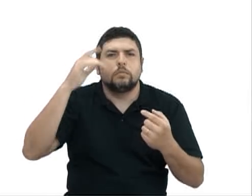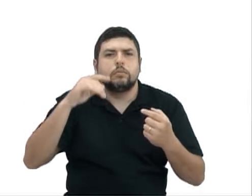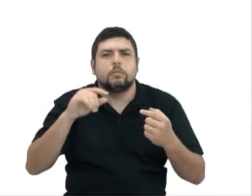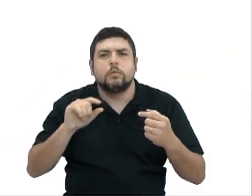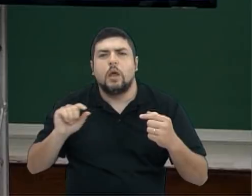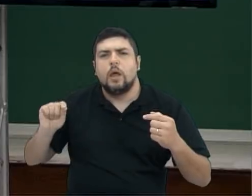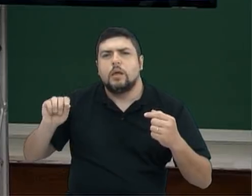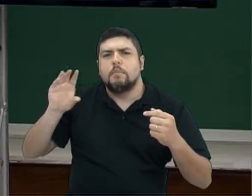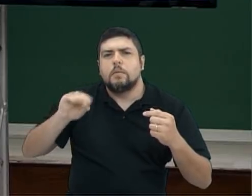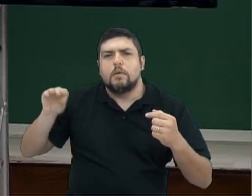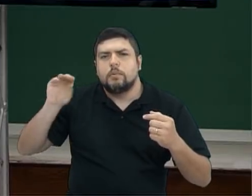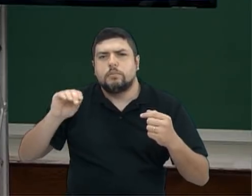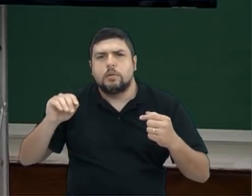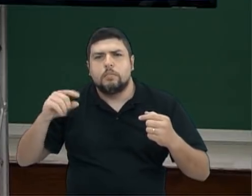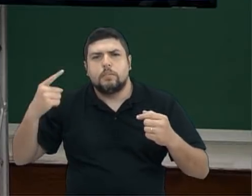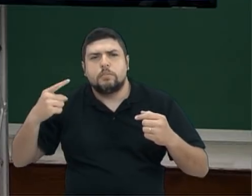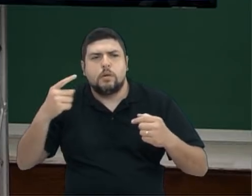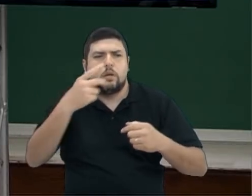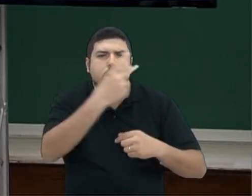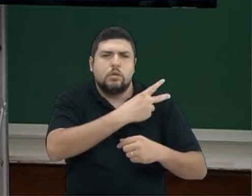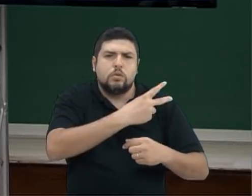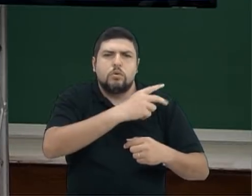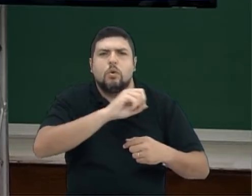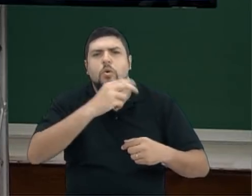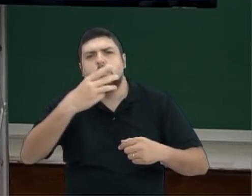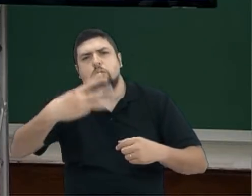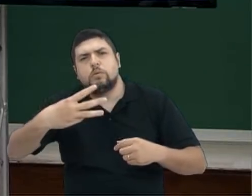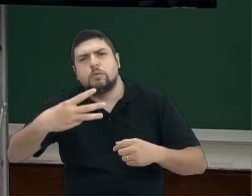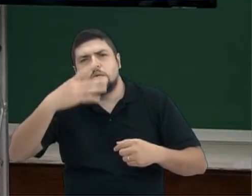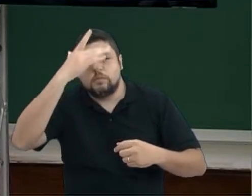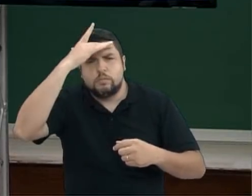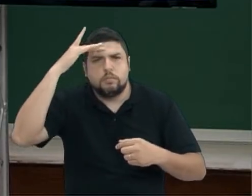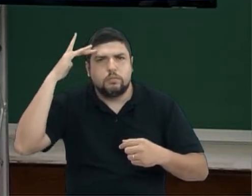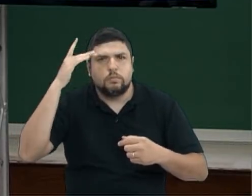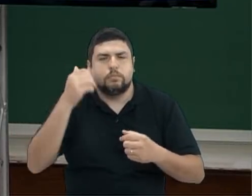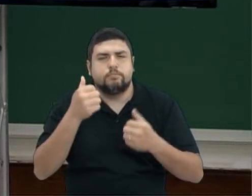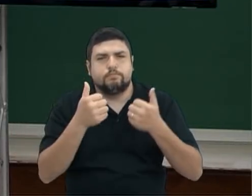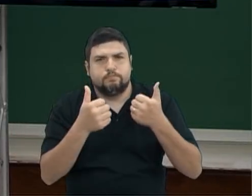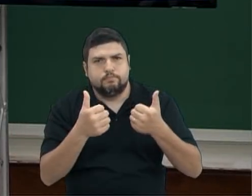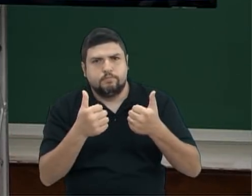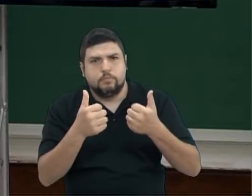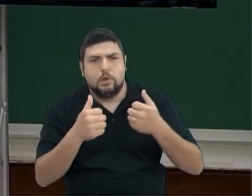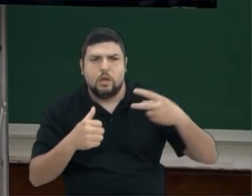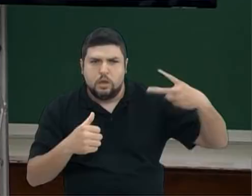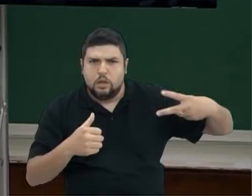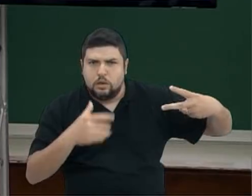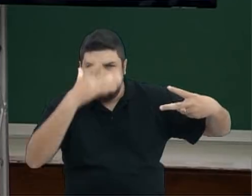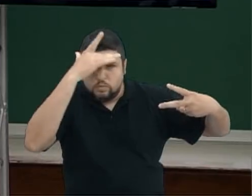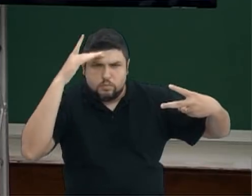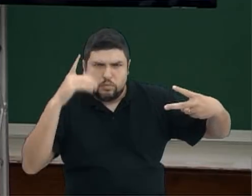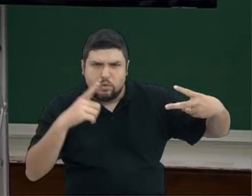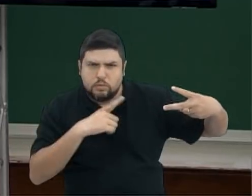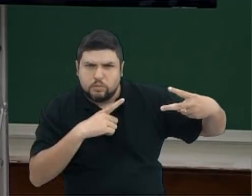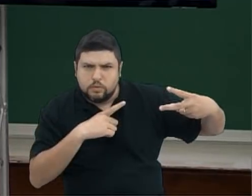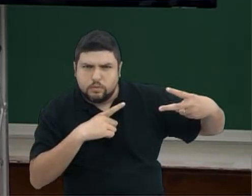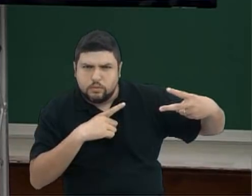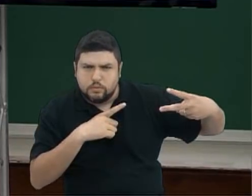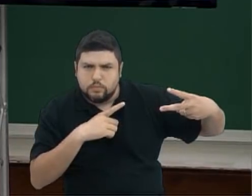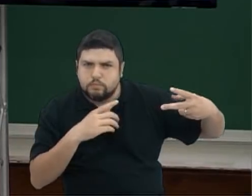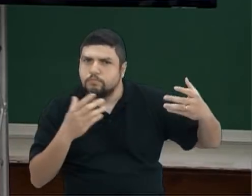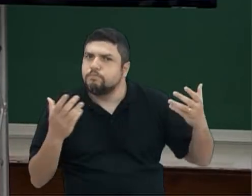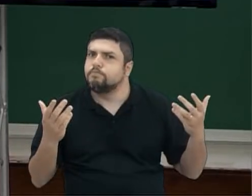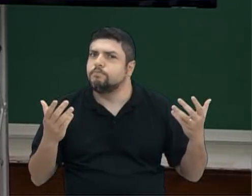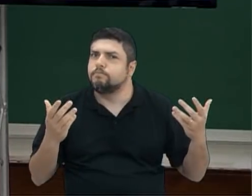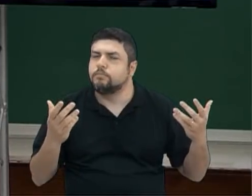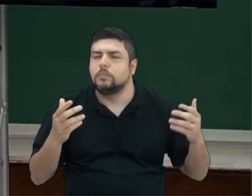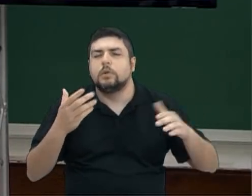falando? Primeira, segunda pessoa ou terceira pessoa, tá? Ok? Segunda pessoa fala? Boa pergunta, né? Então vamos